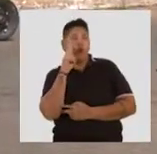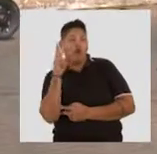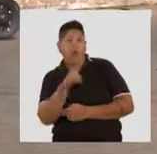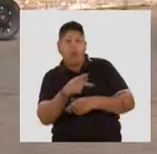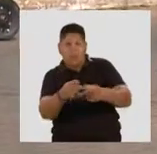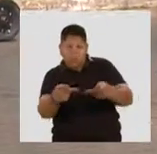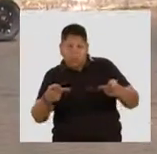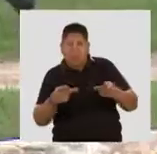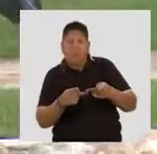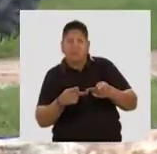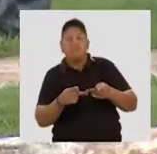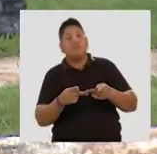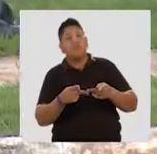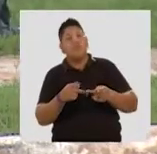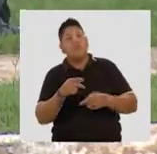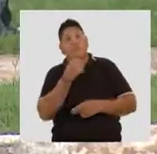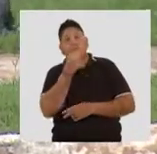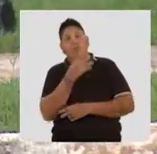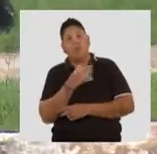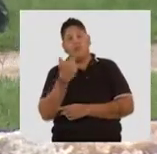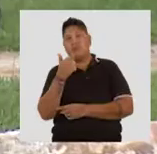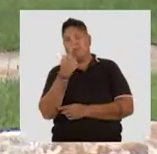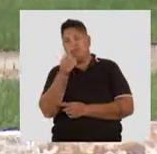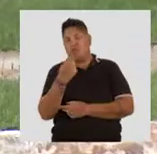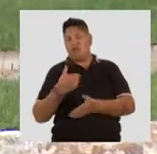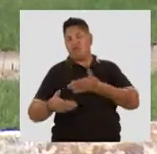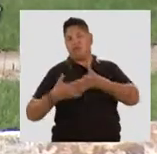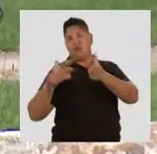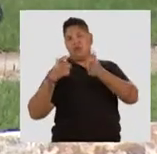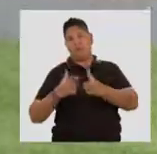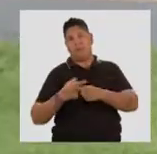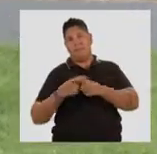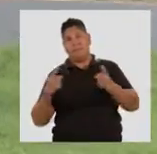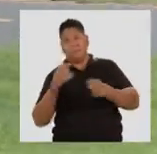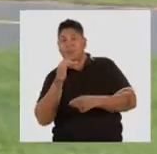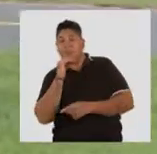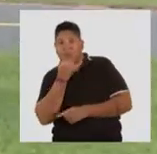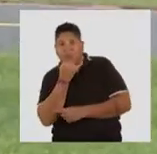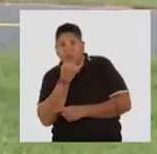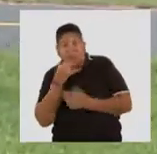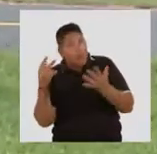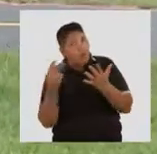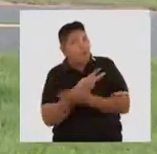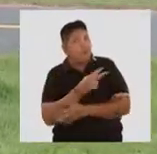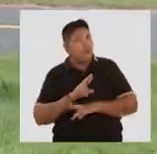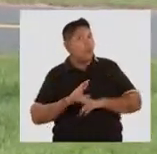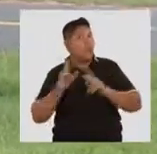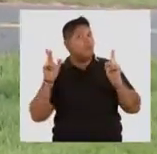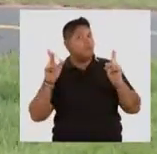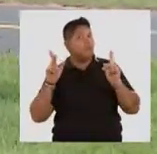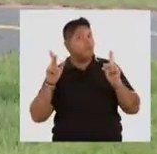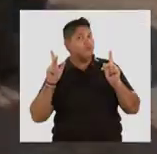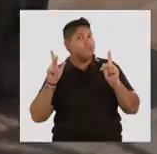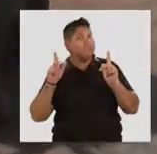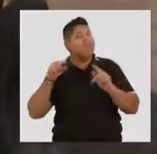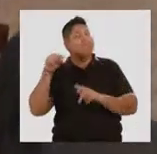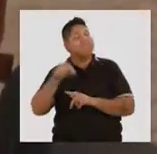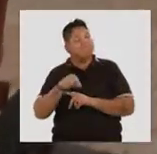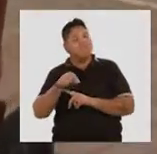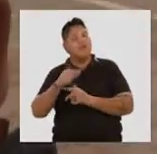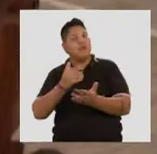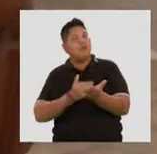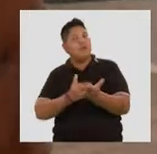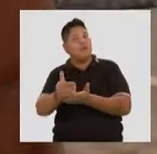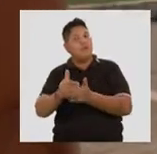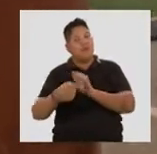essa praça. O ideal é que não jogássemos o lixo em qualquer lugar, mas, infelizmente, não é o que geralmente acontece. E